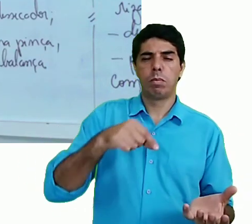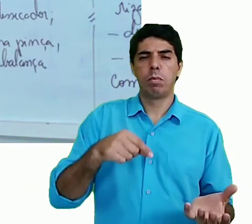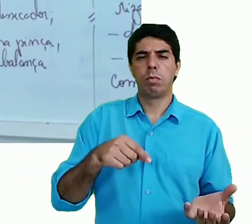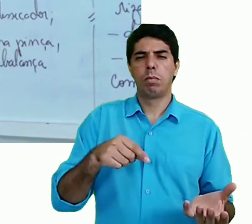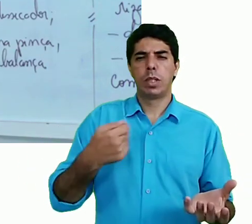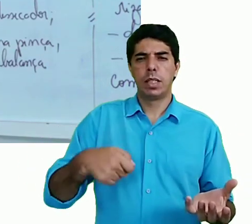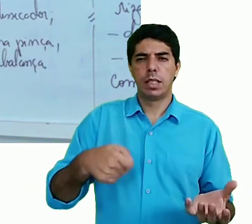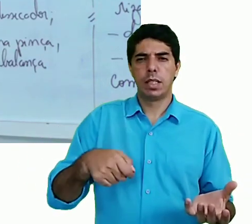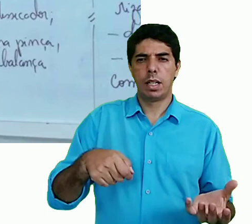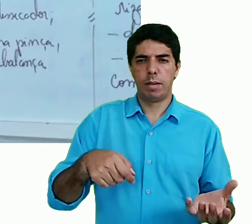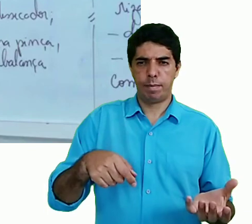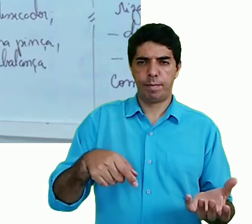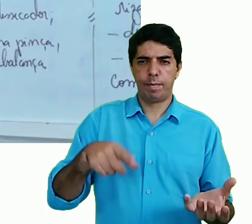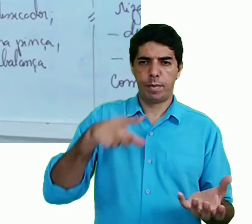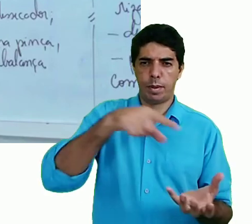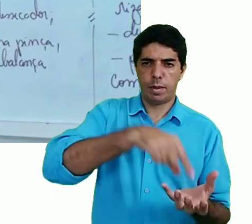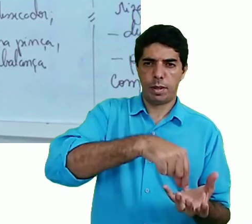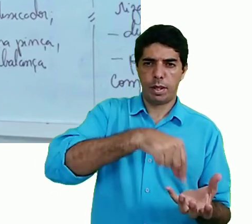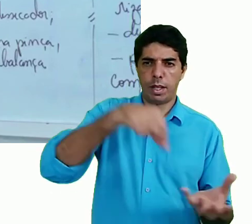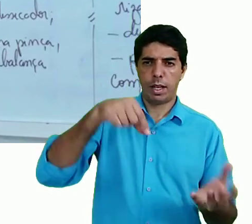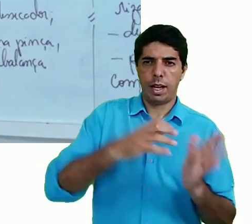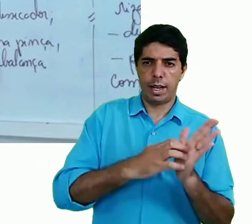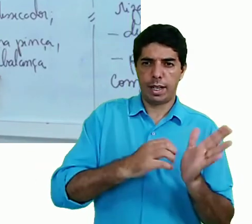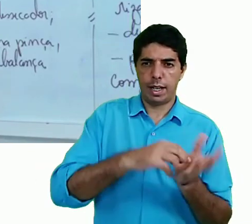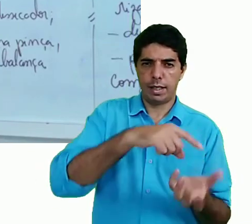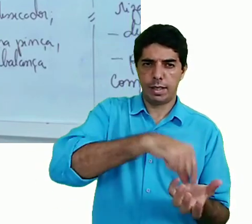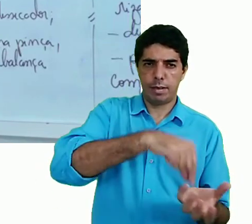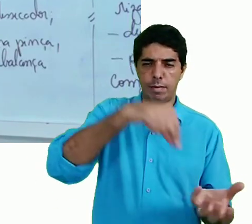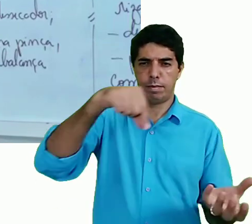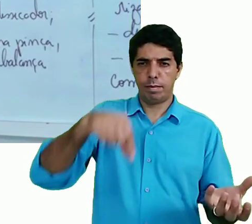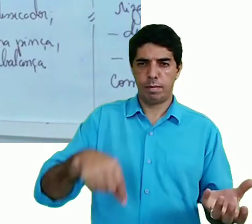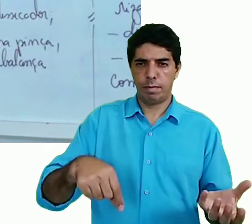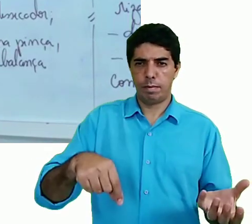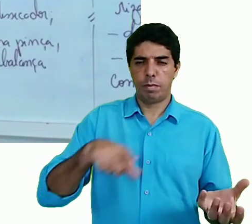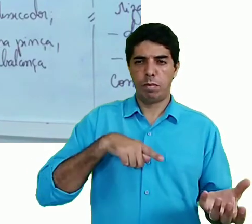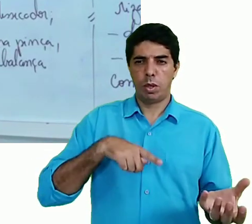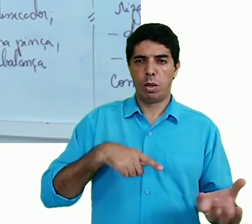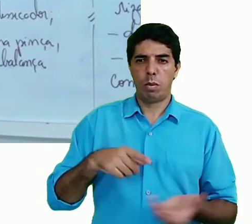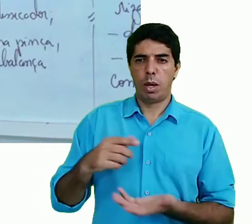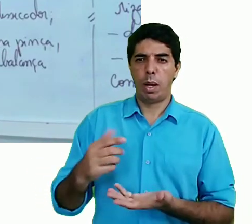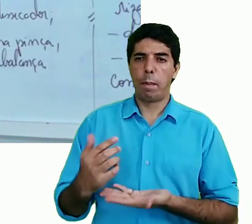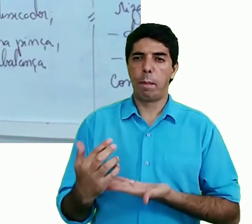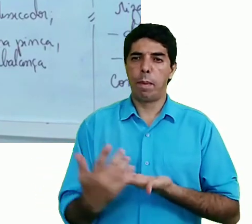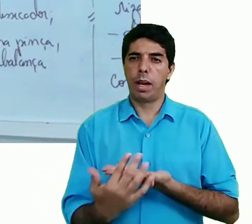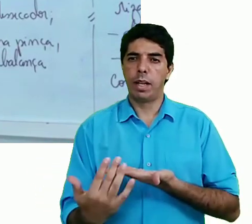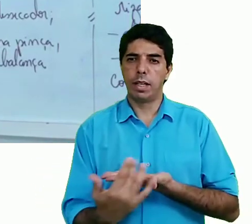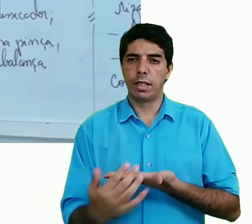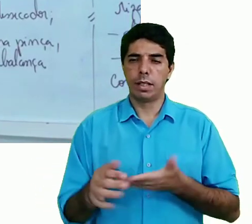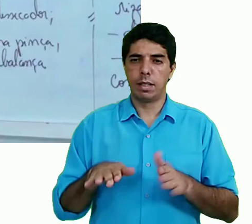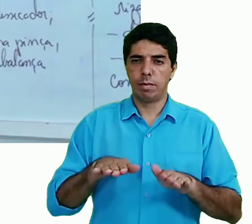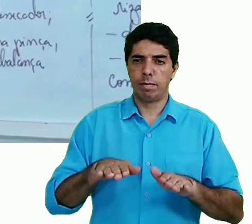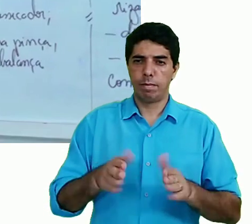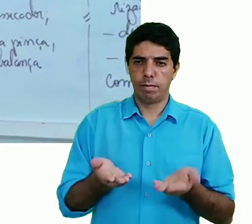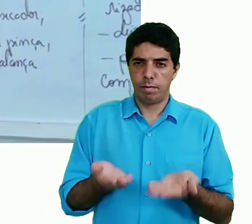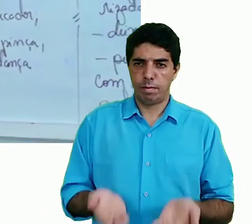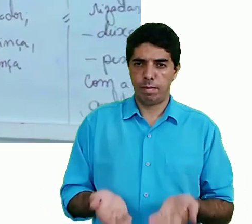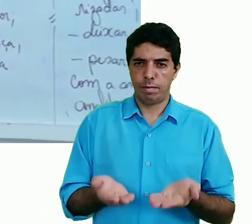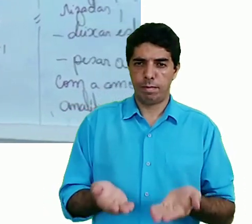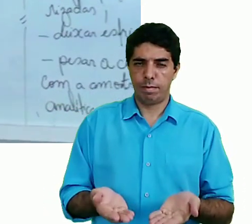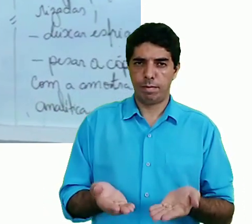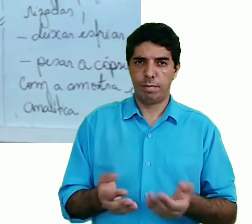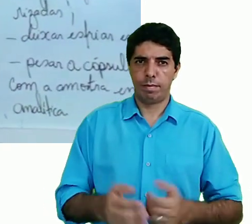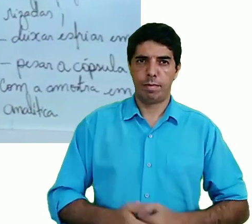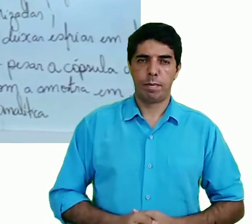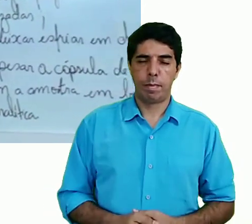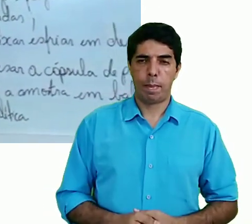madeira, será retirada essa cápsula e será transferida para uma balança analítica. Lá, nós iremos